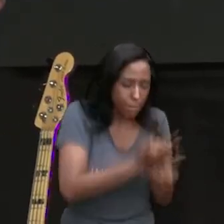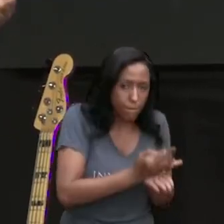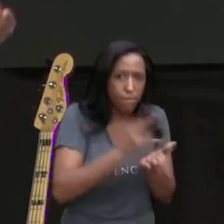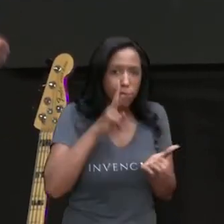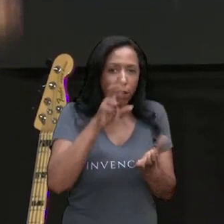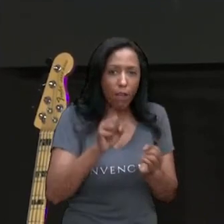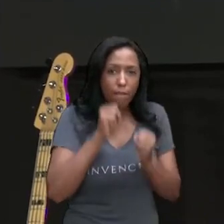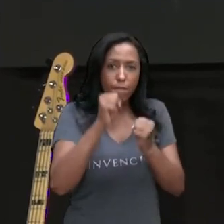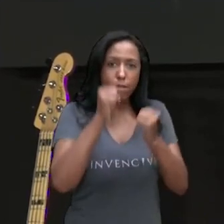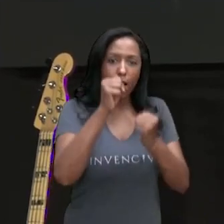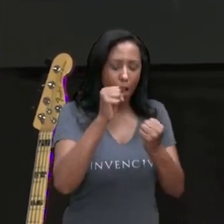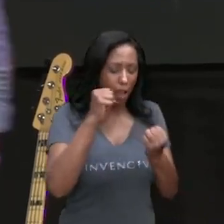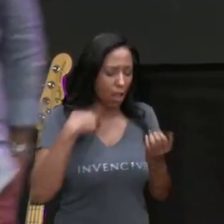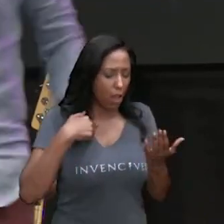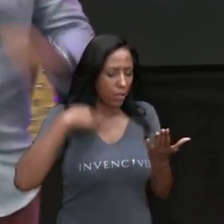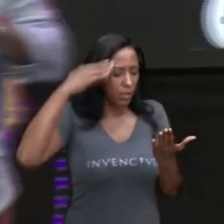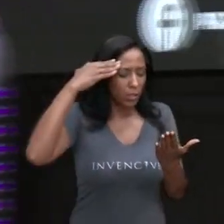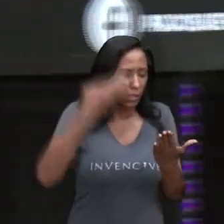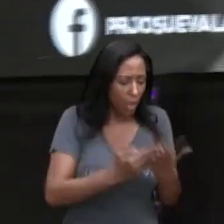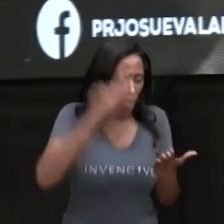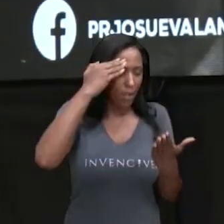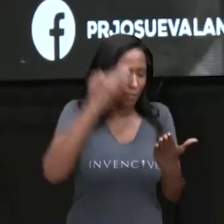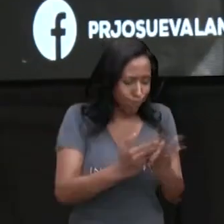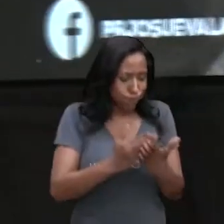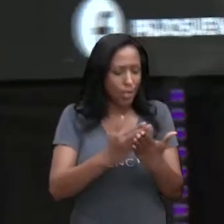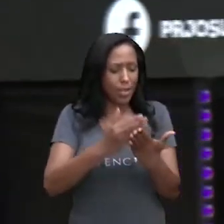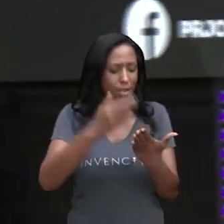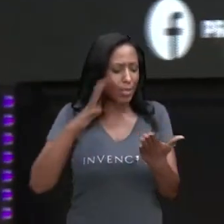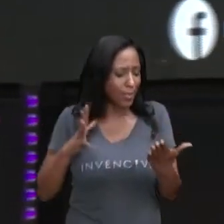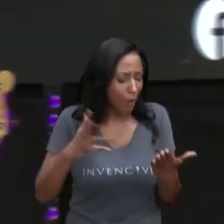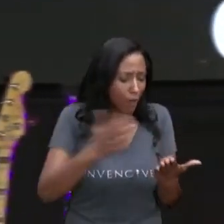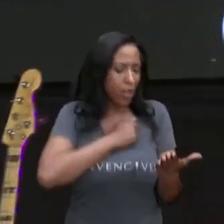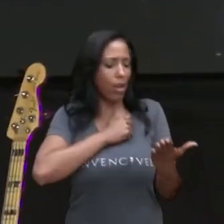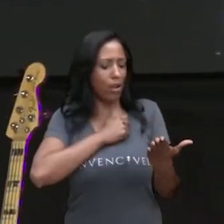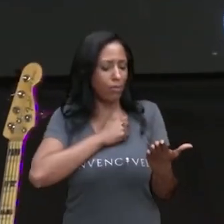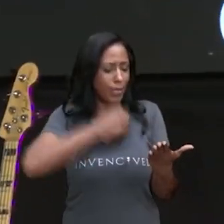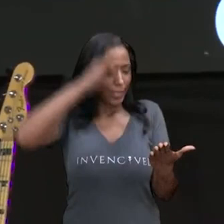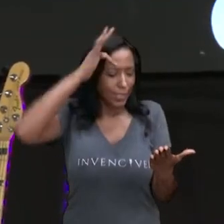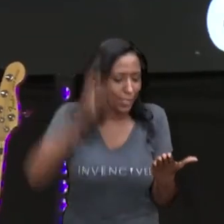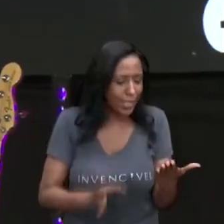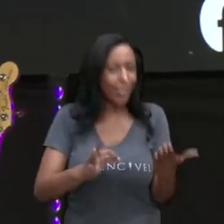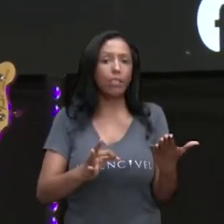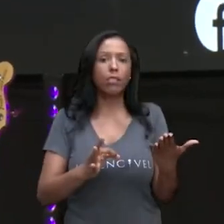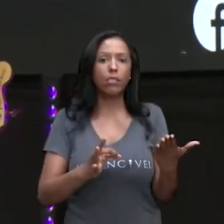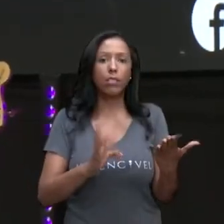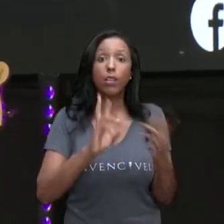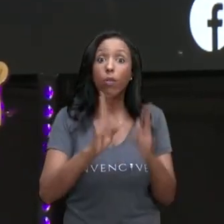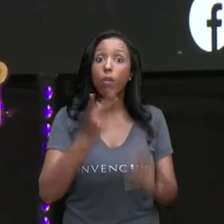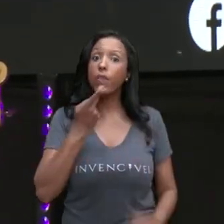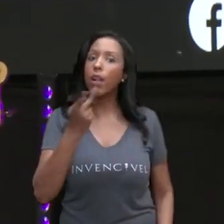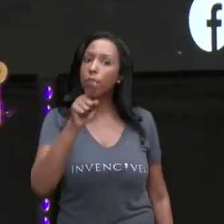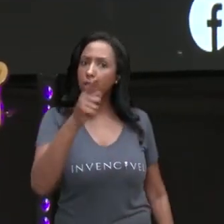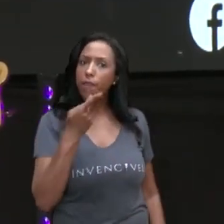salvação, e você começa a falar da salvação para todo mundo. Eu disse ontem aqui, você quando fala com uma boca, escuta com dois